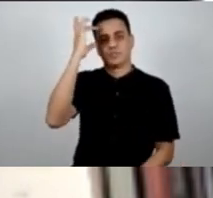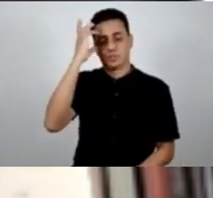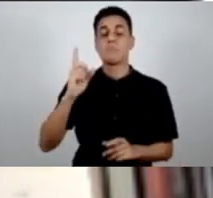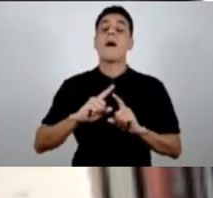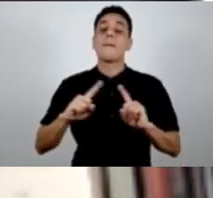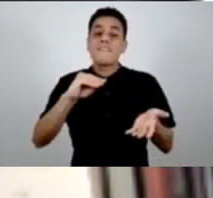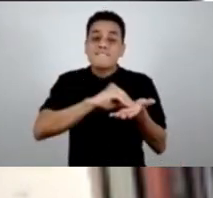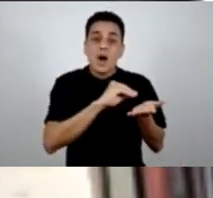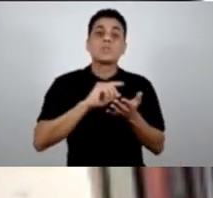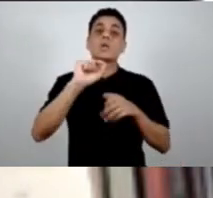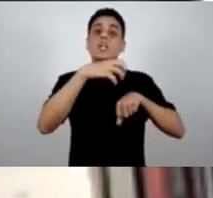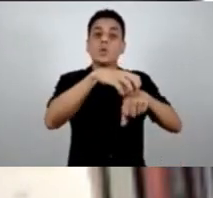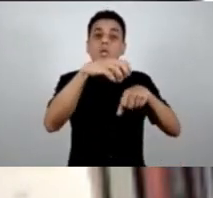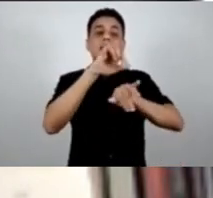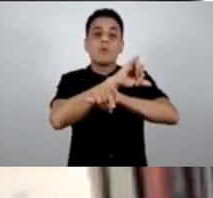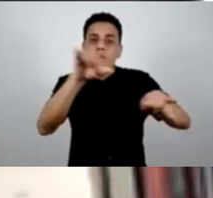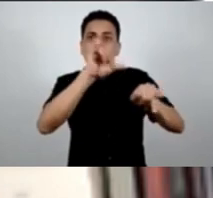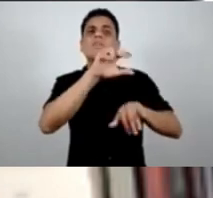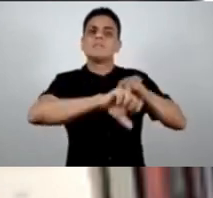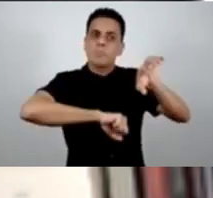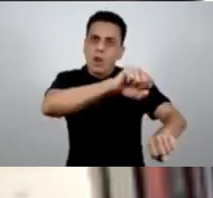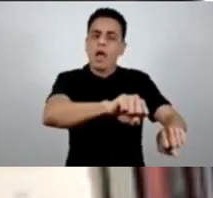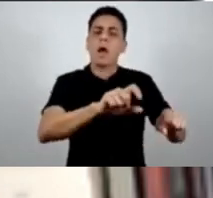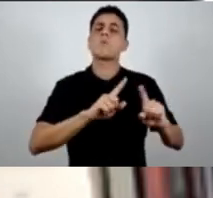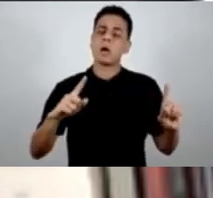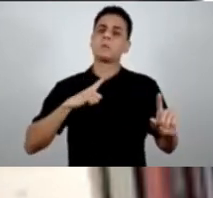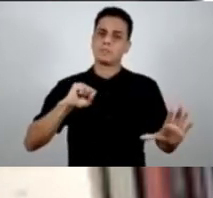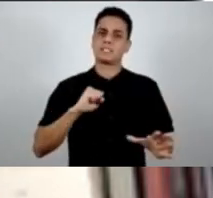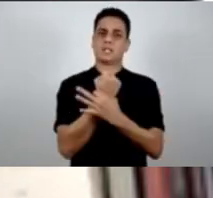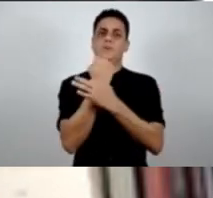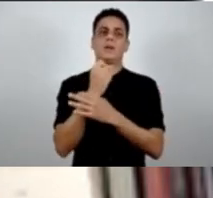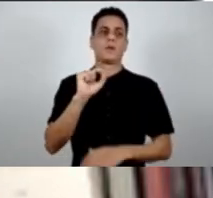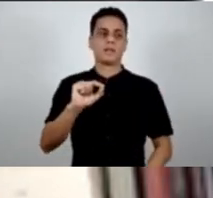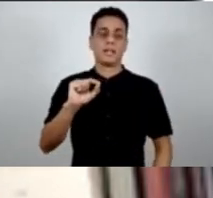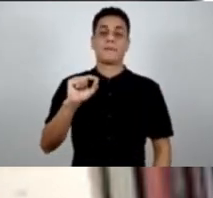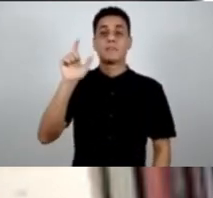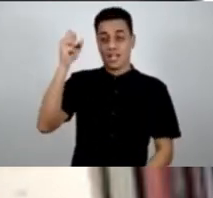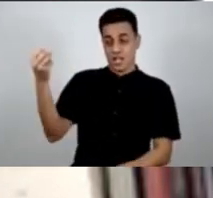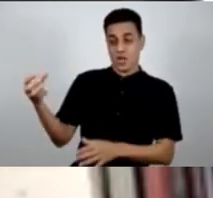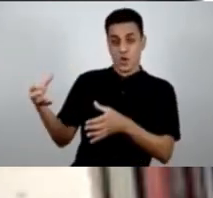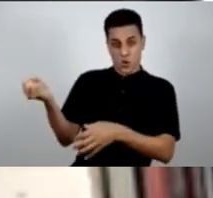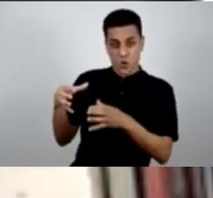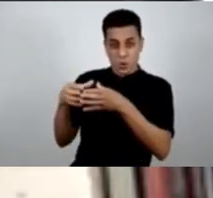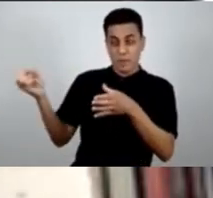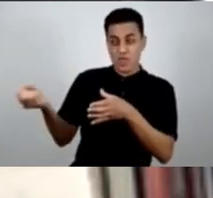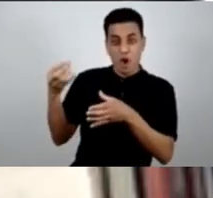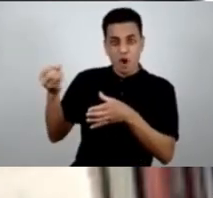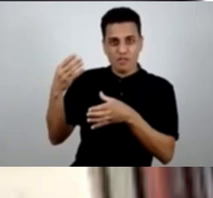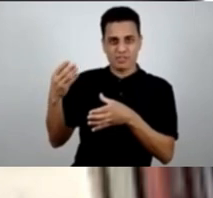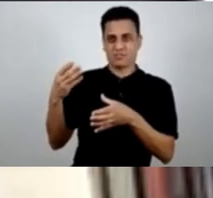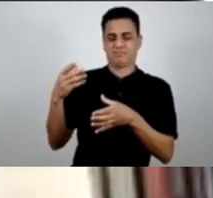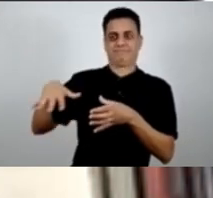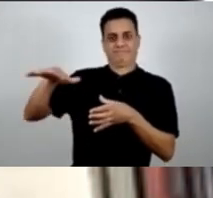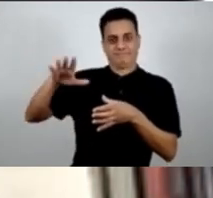por deficiências de infraestrutura, mas eu estou seguro que quando os novos bárbaros forem apiados do poder, o que vai